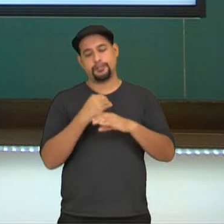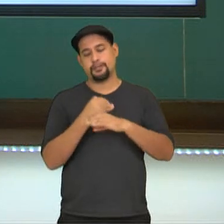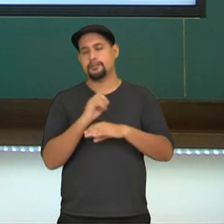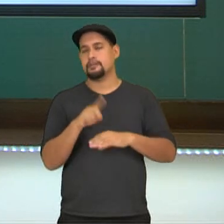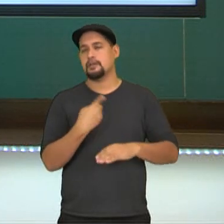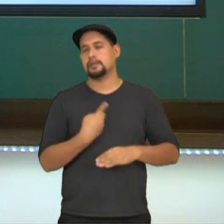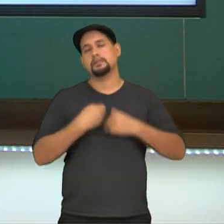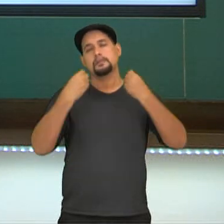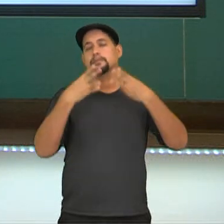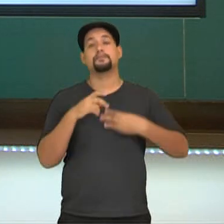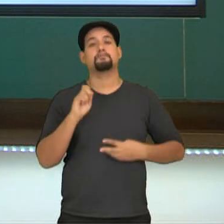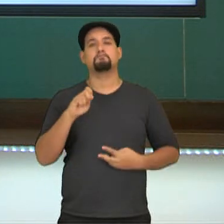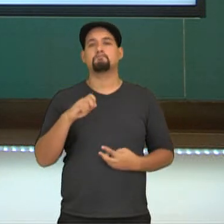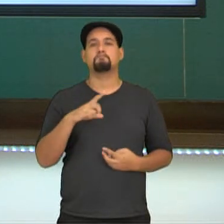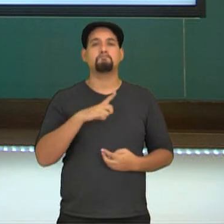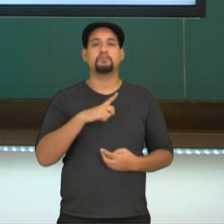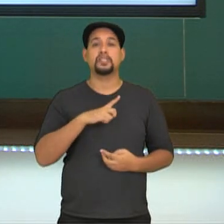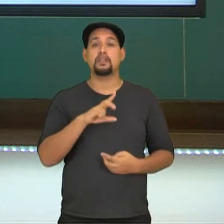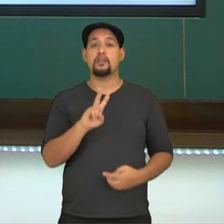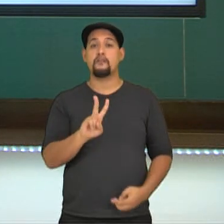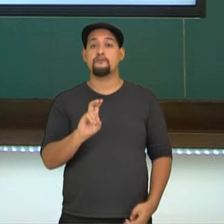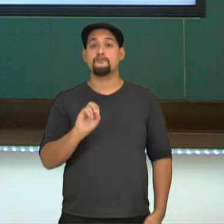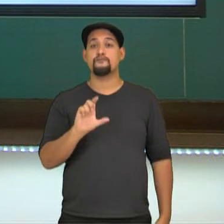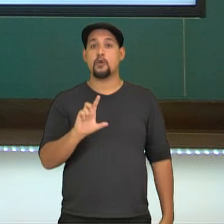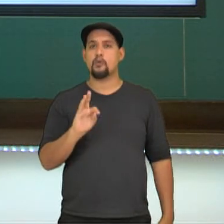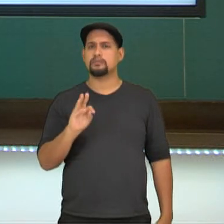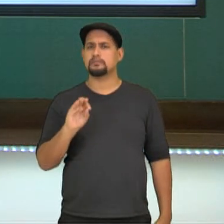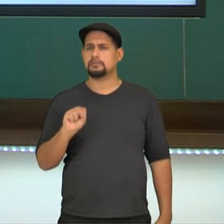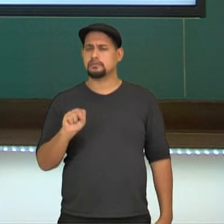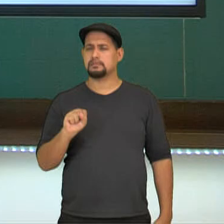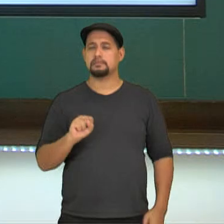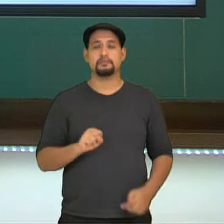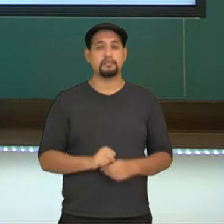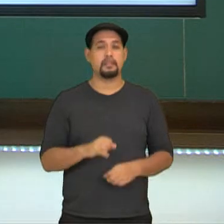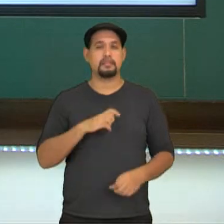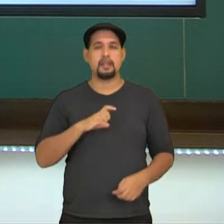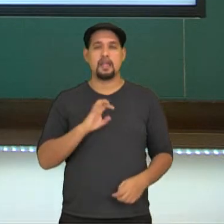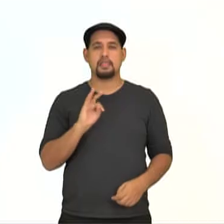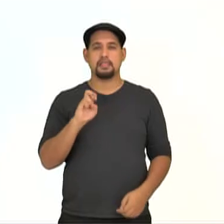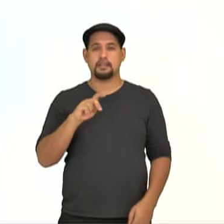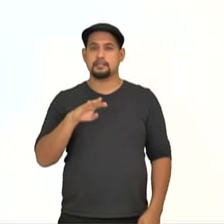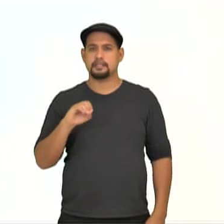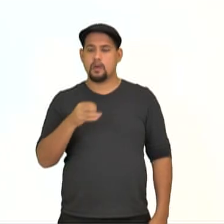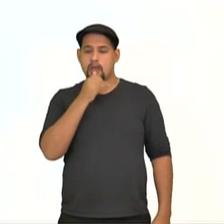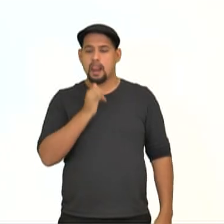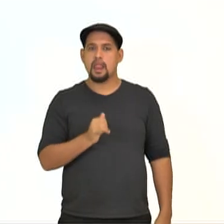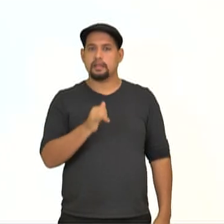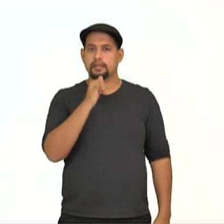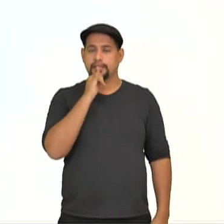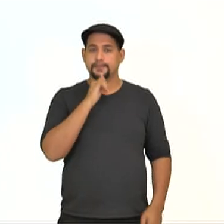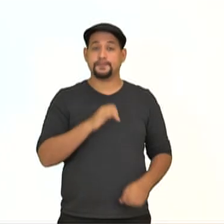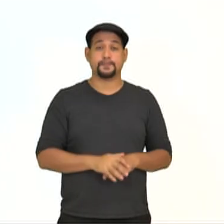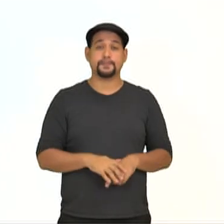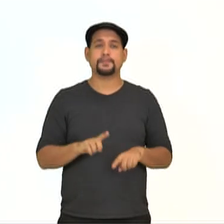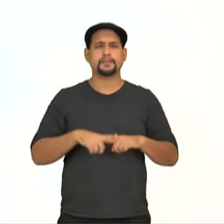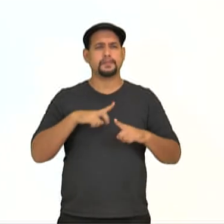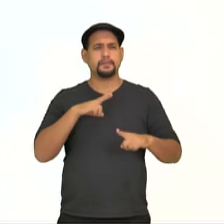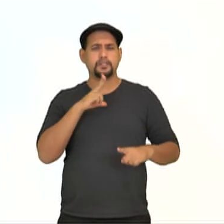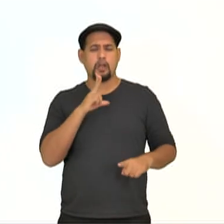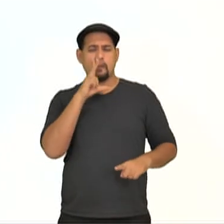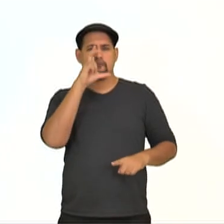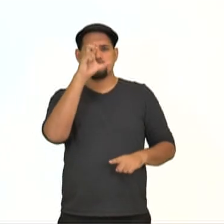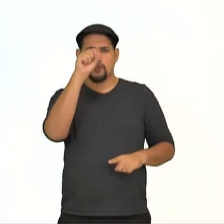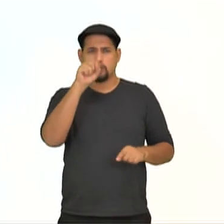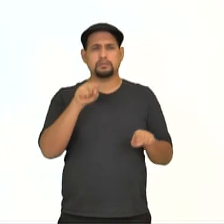nós dizemos que elas recebem volts, recebem tensão elétrica. Bom, então olha só, essa carga vai sofrer uma força na